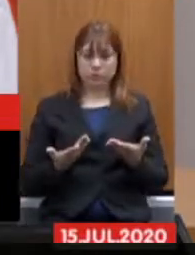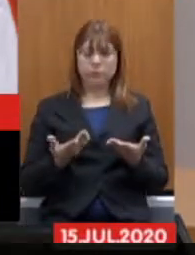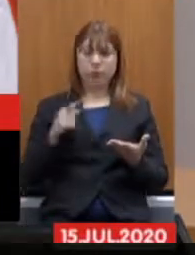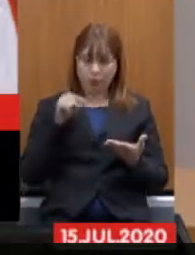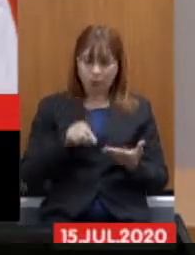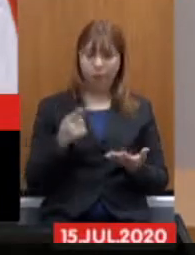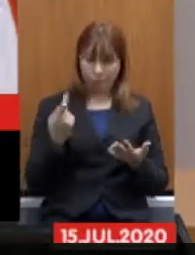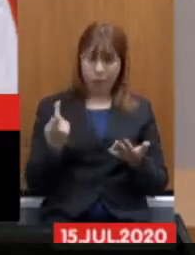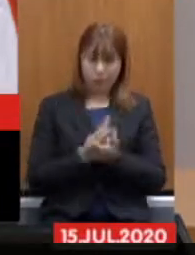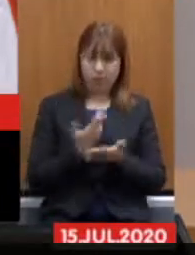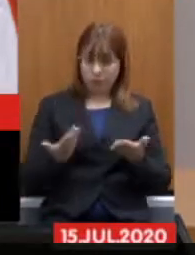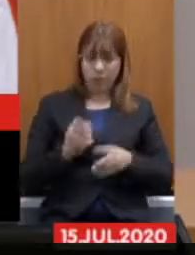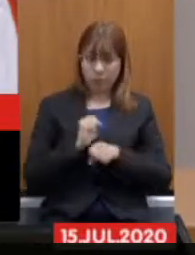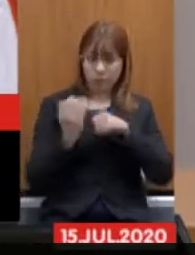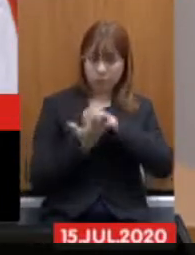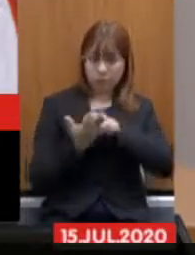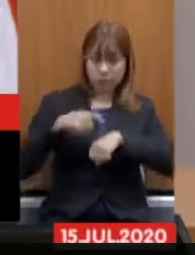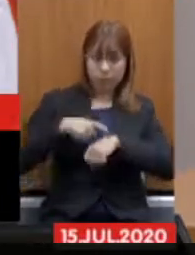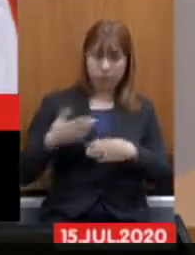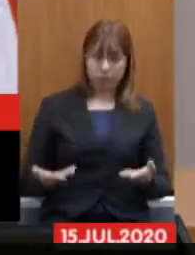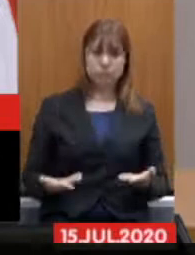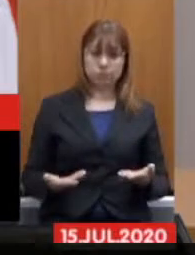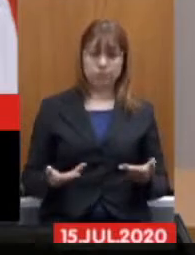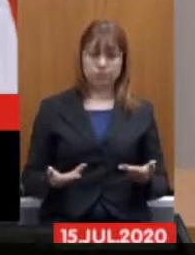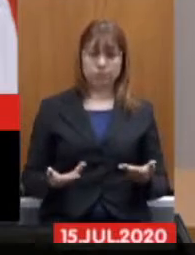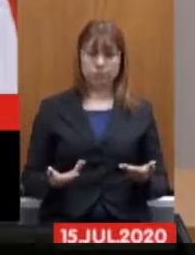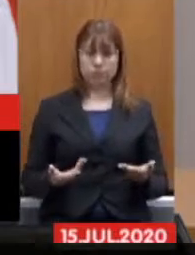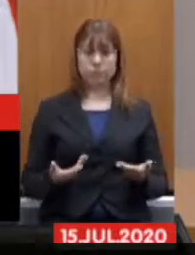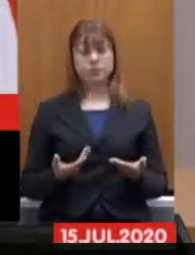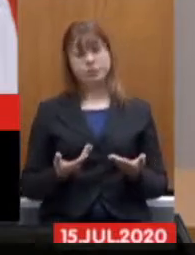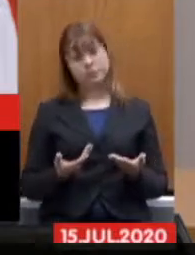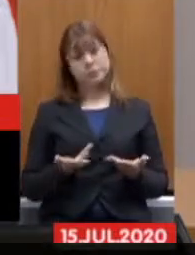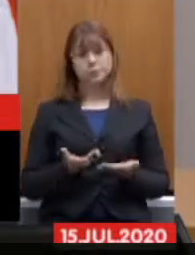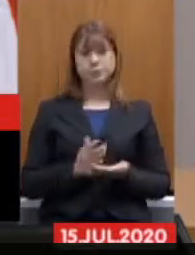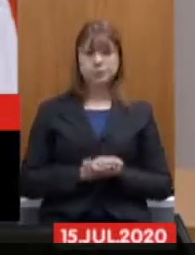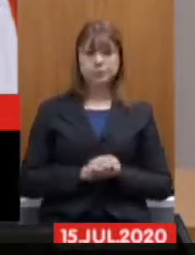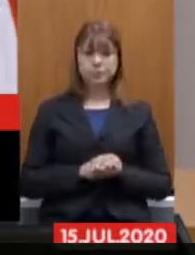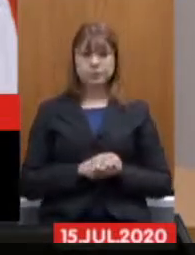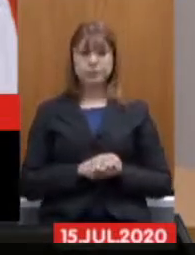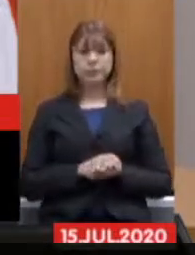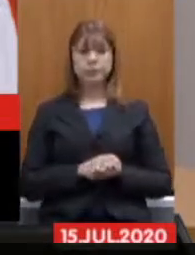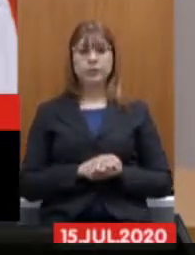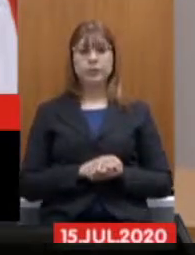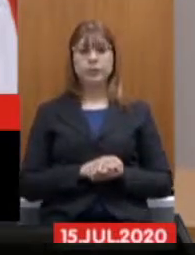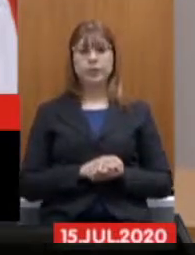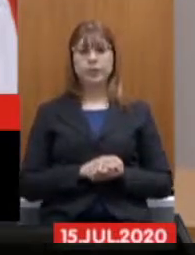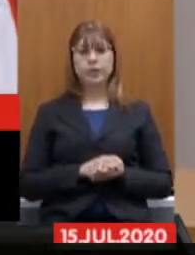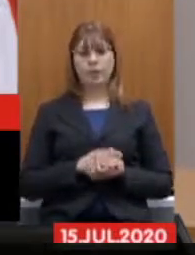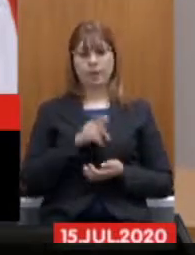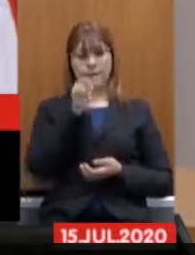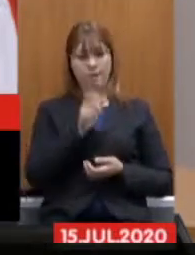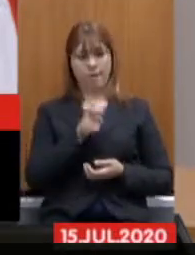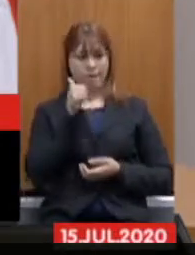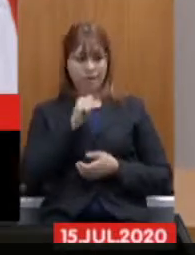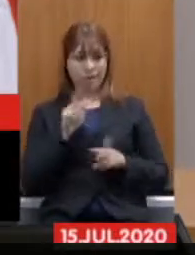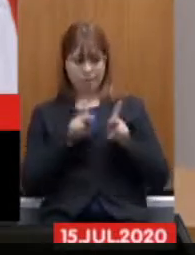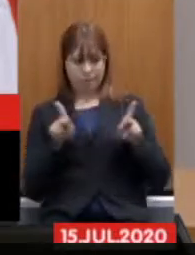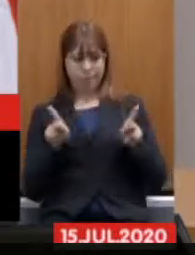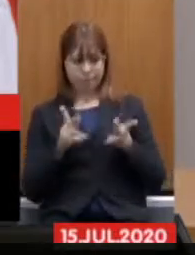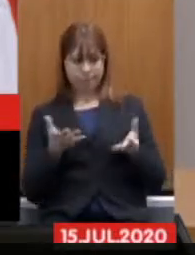enfrentando nesse momento de pandemia e aí e a professora